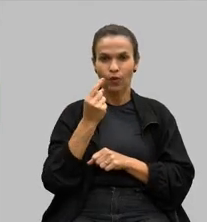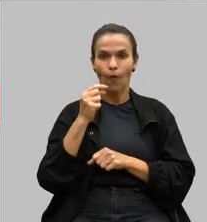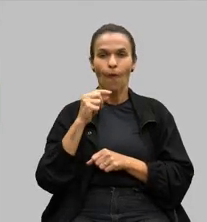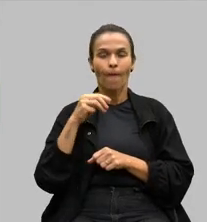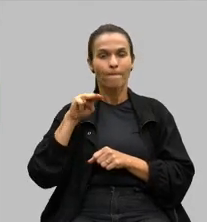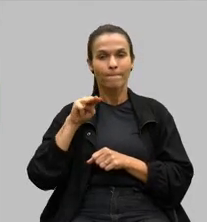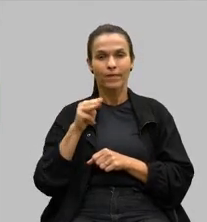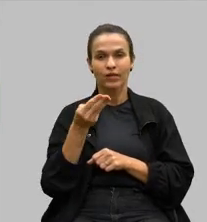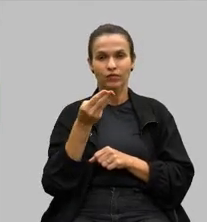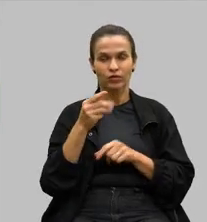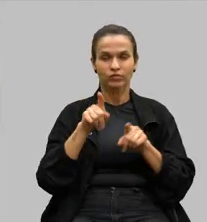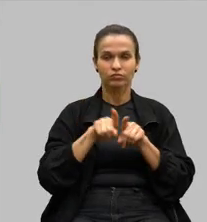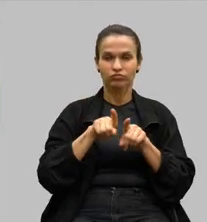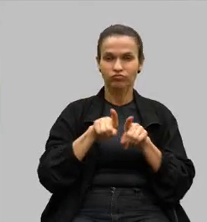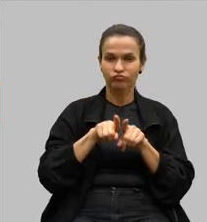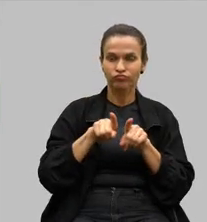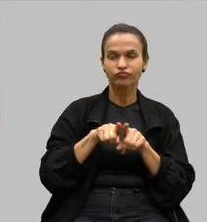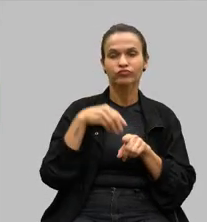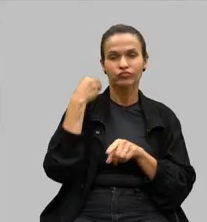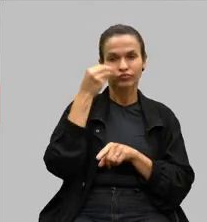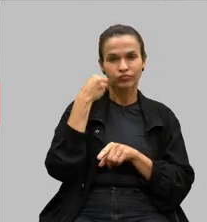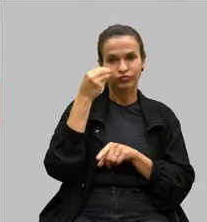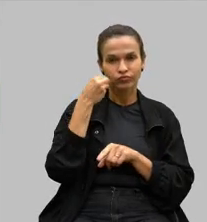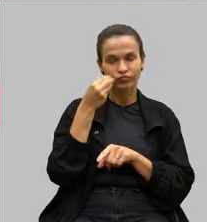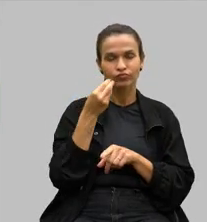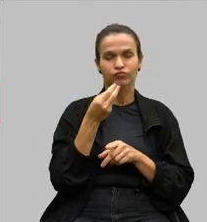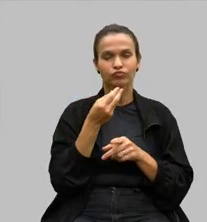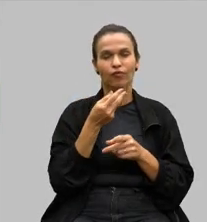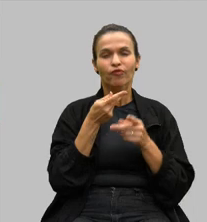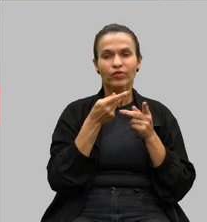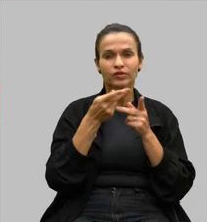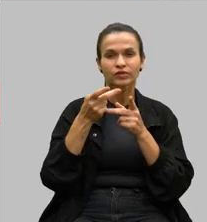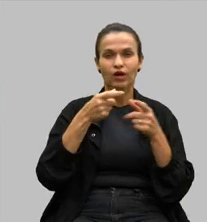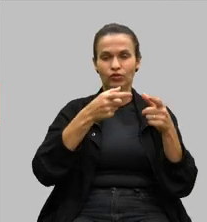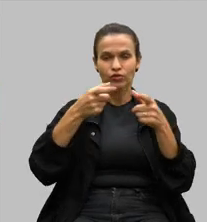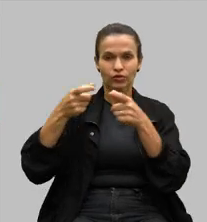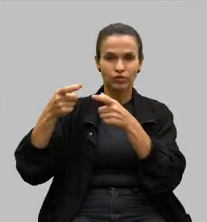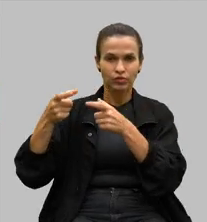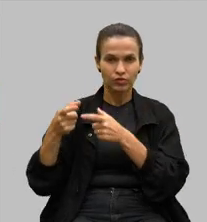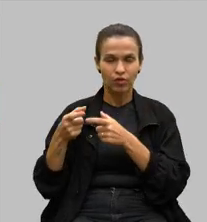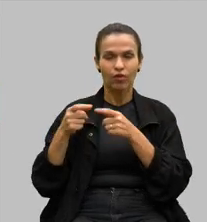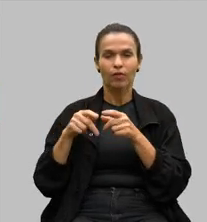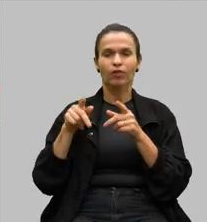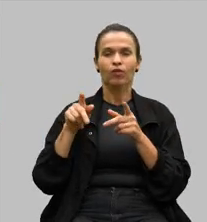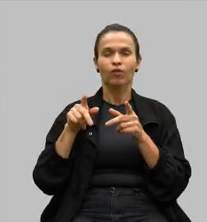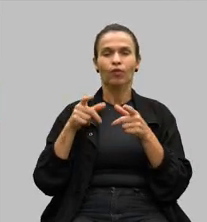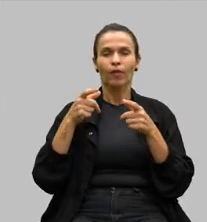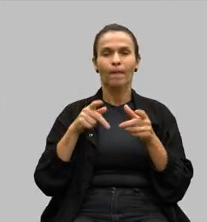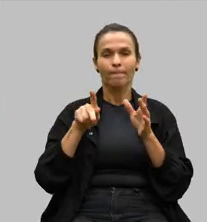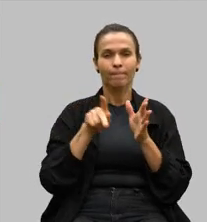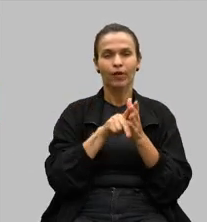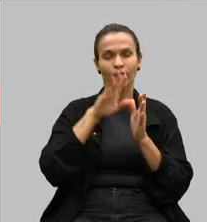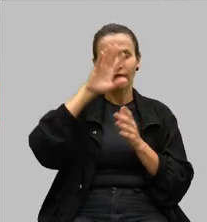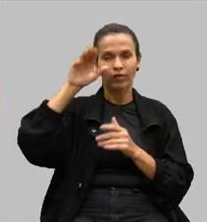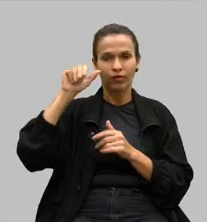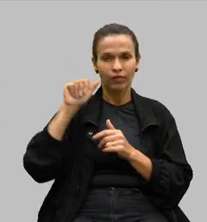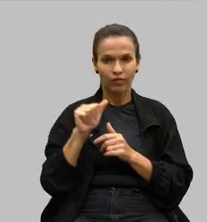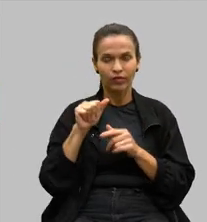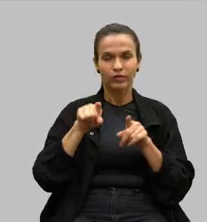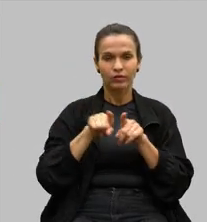é o afrom mineiridades que é o inventário dos terreiros eh casas de matriz africana dos Vales do Mucuri do